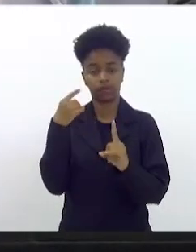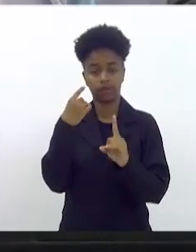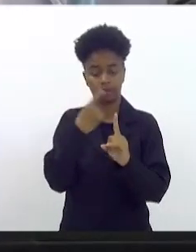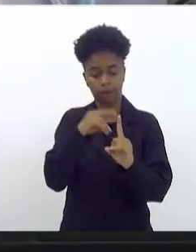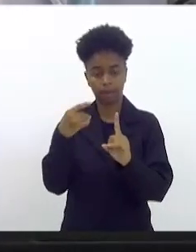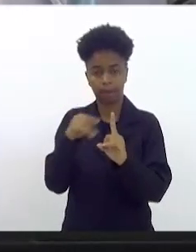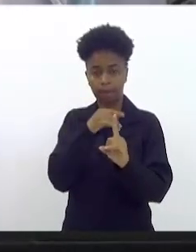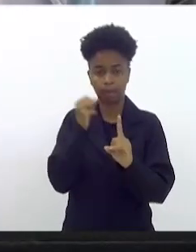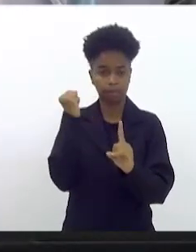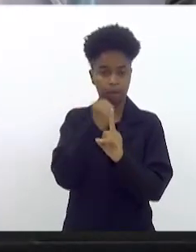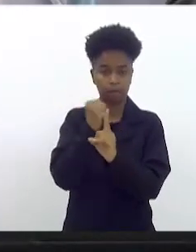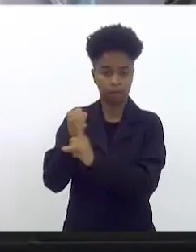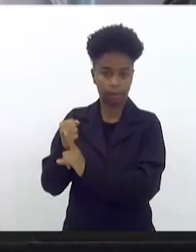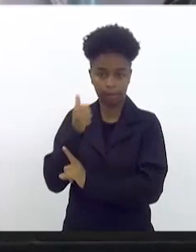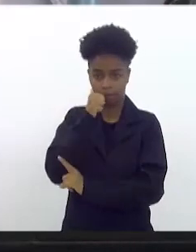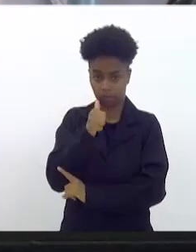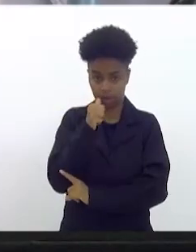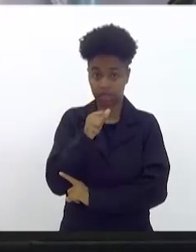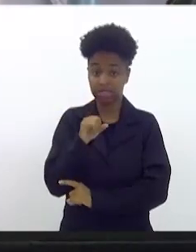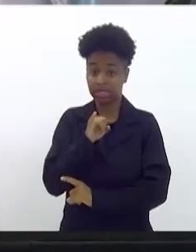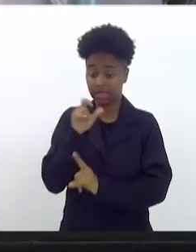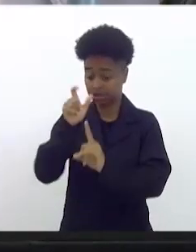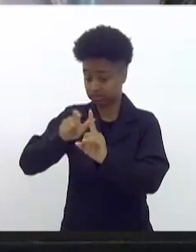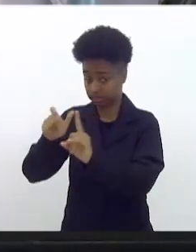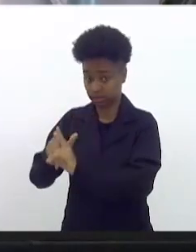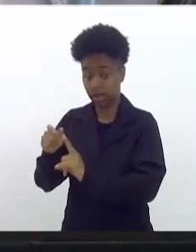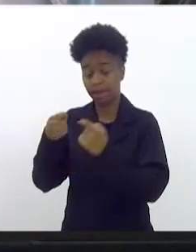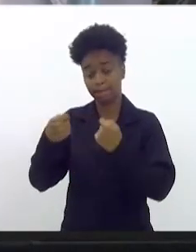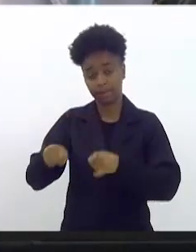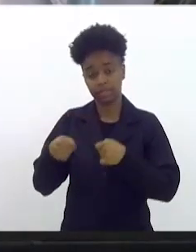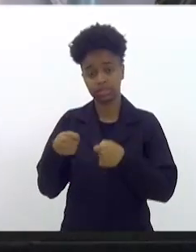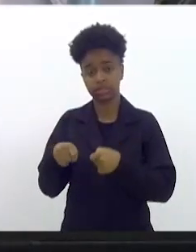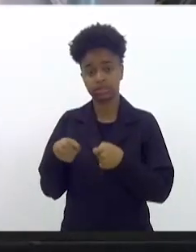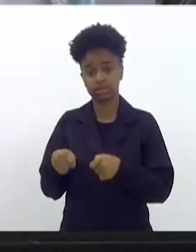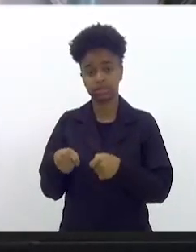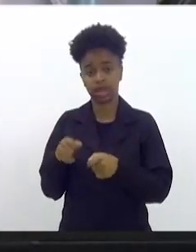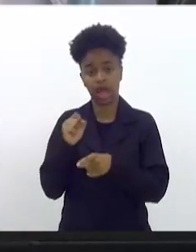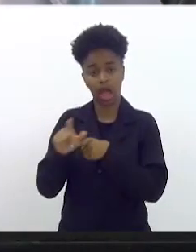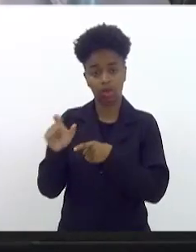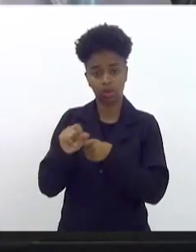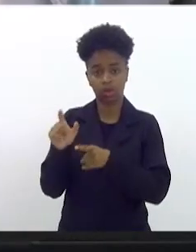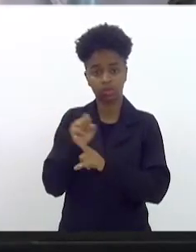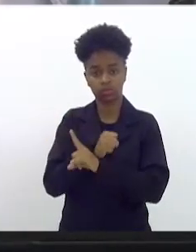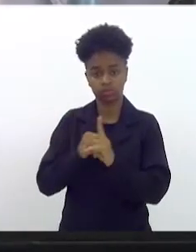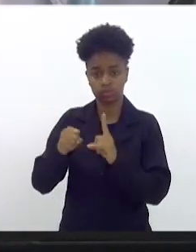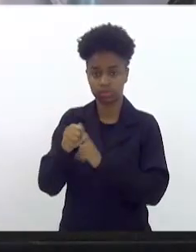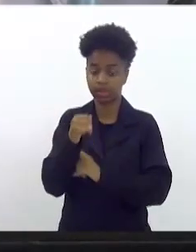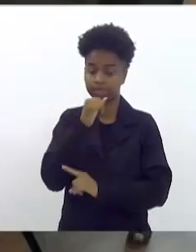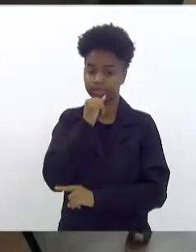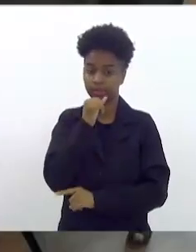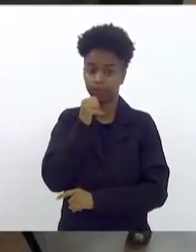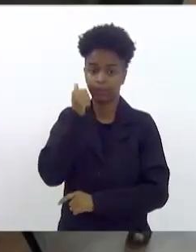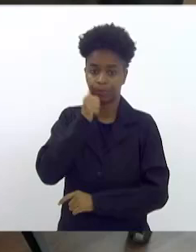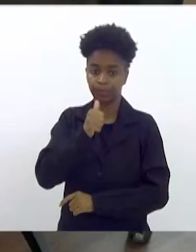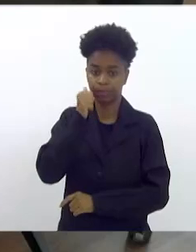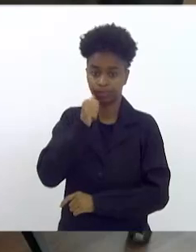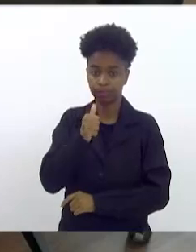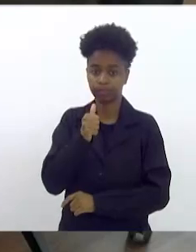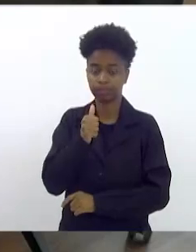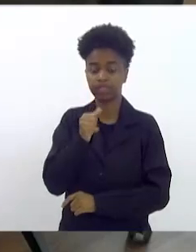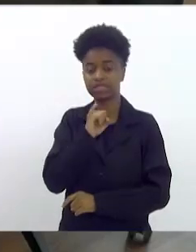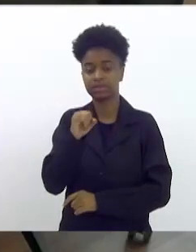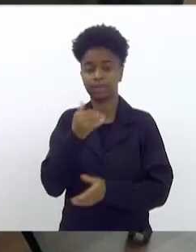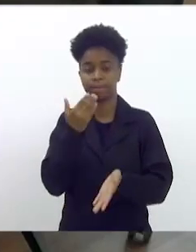mulheres vítimas de violência tivessem o aluguel social, a exemplo das mulheres que perdem